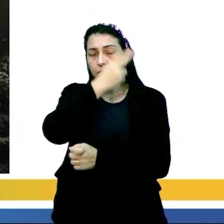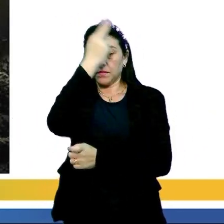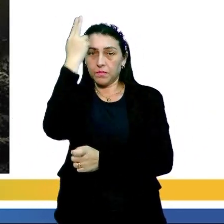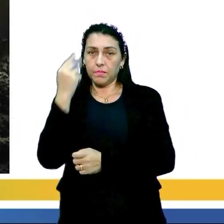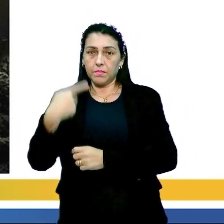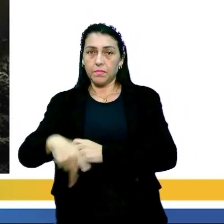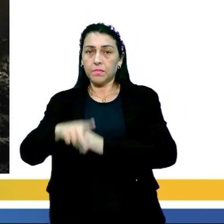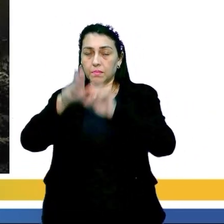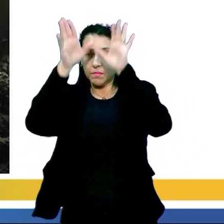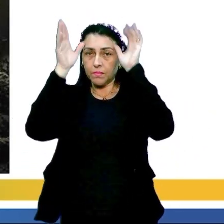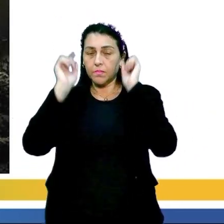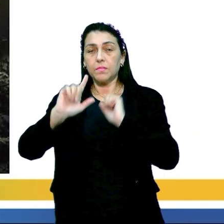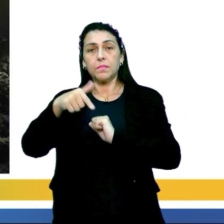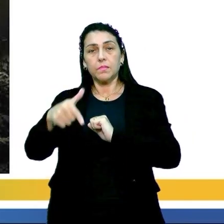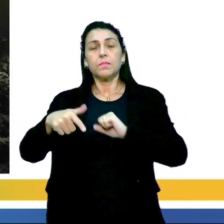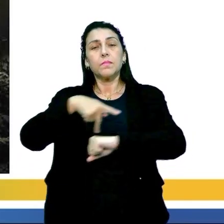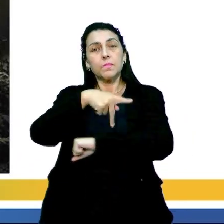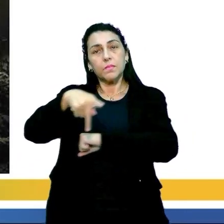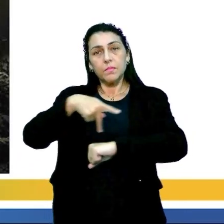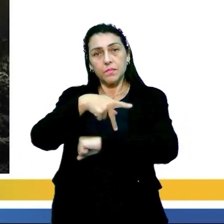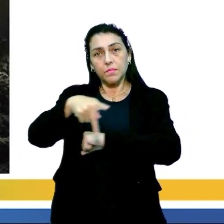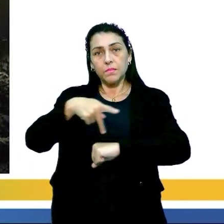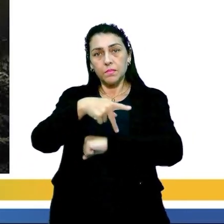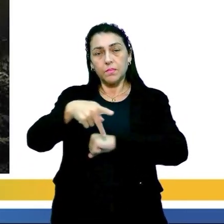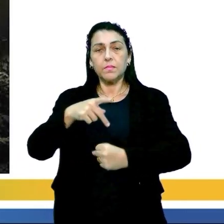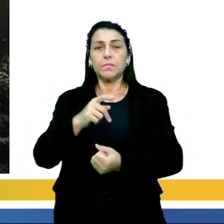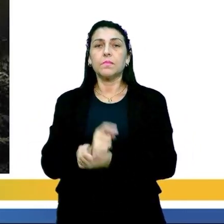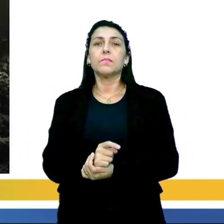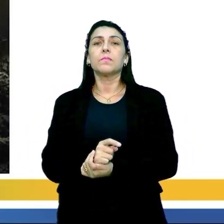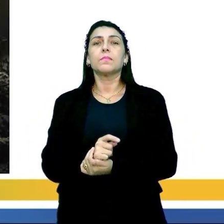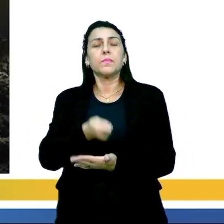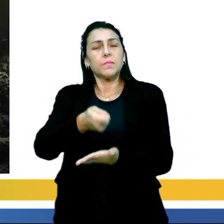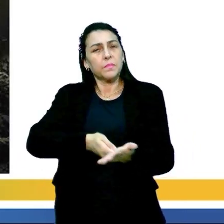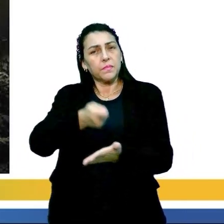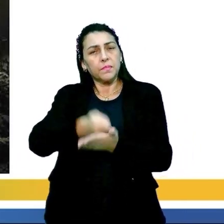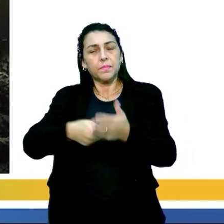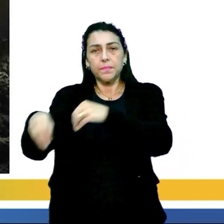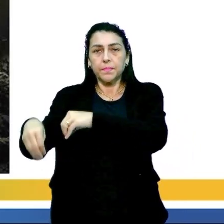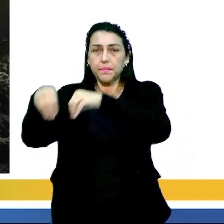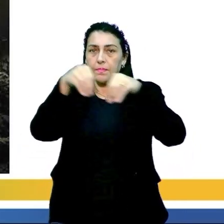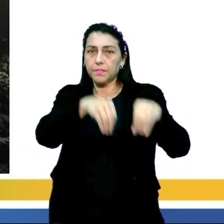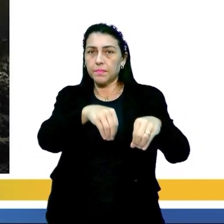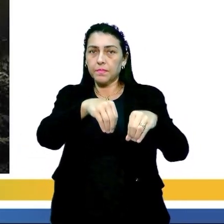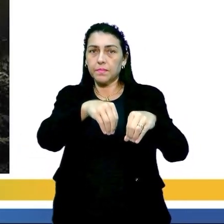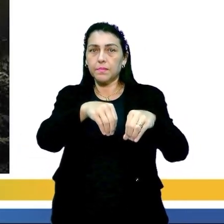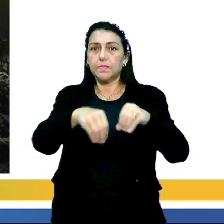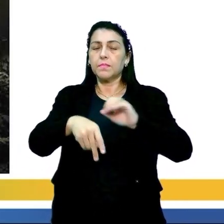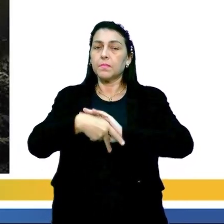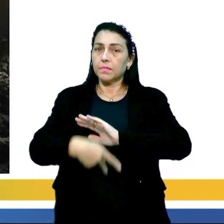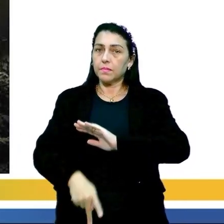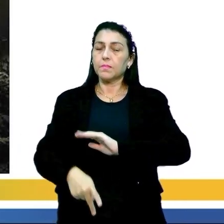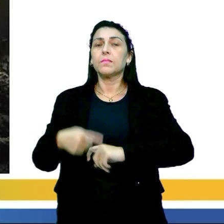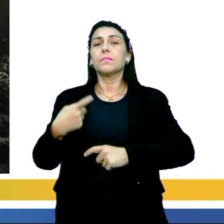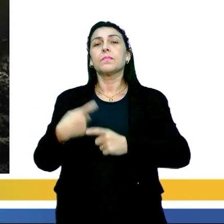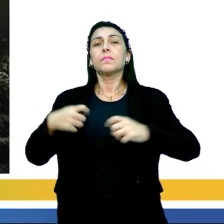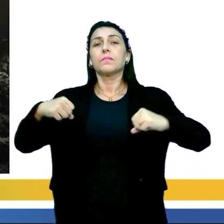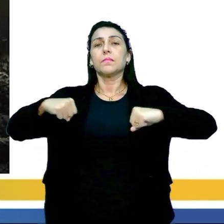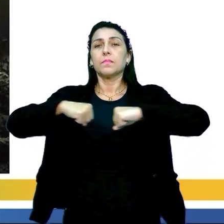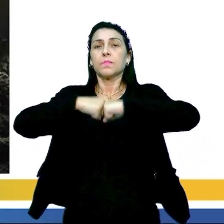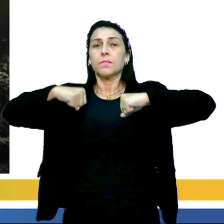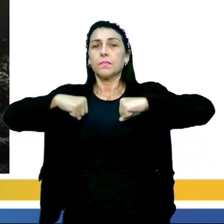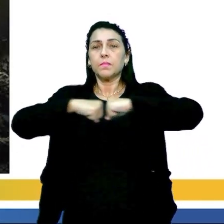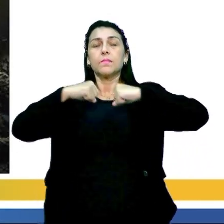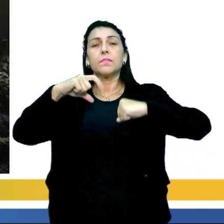Acre, mas em outras partes do nosso país. Eles foram forçados a migrar para cá por causa do terremoto, né? Nós temos